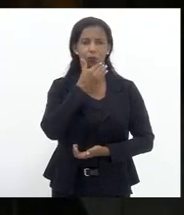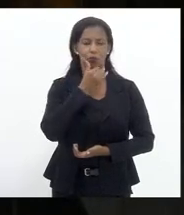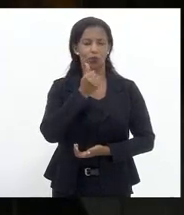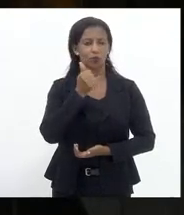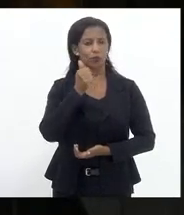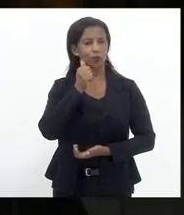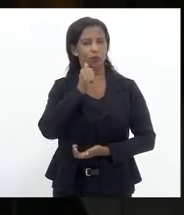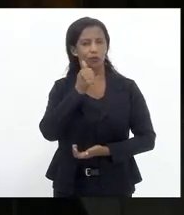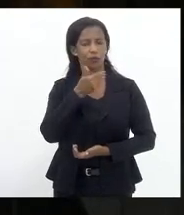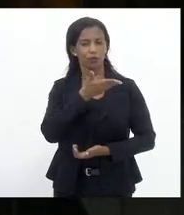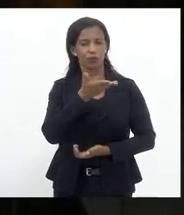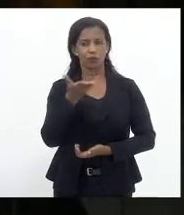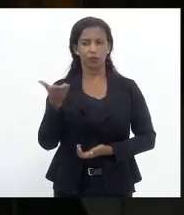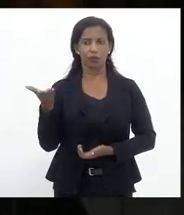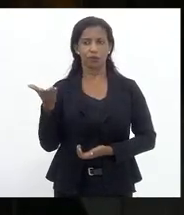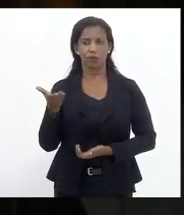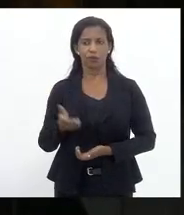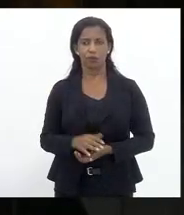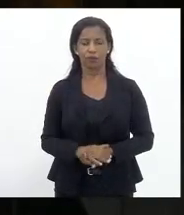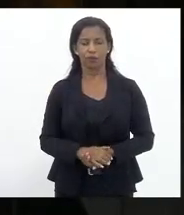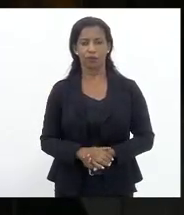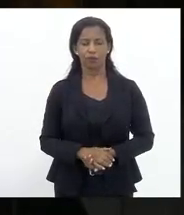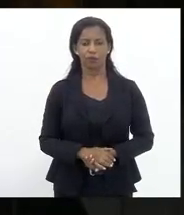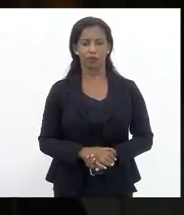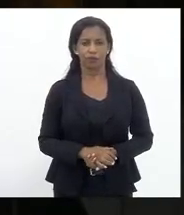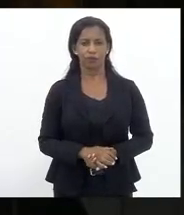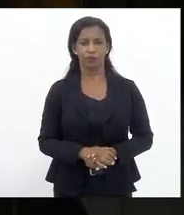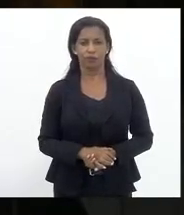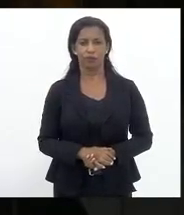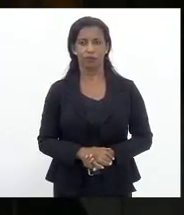senhores deputados,